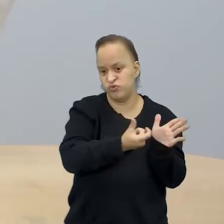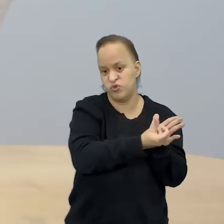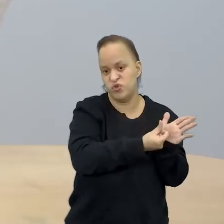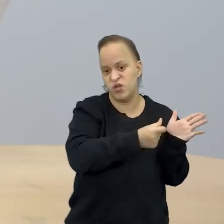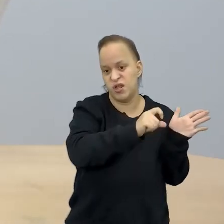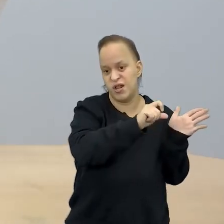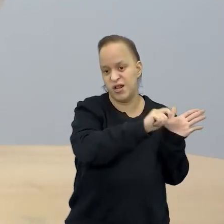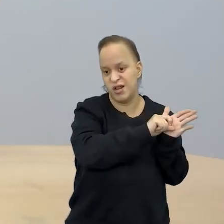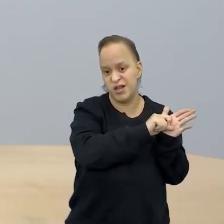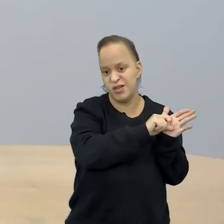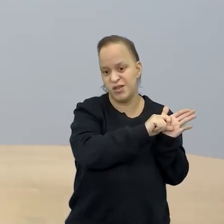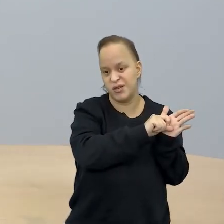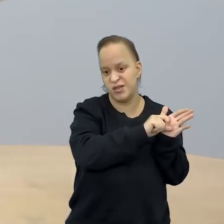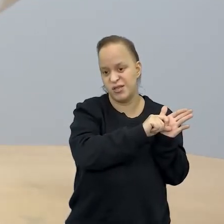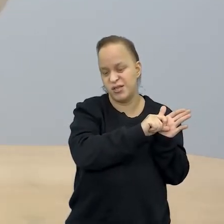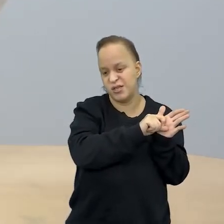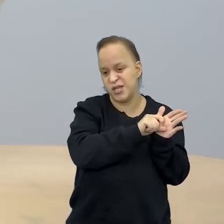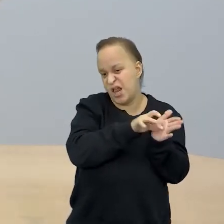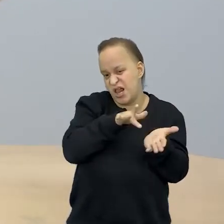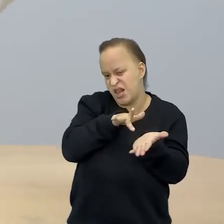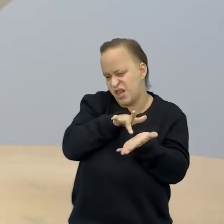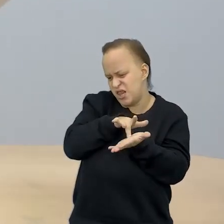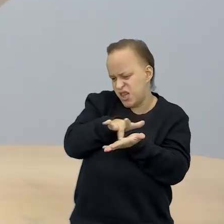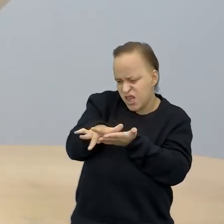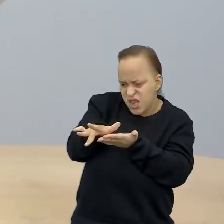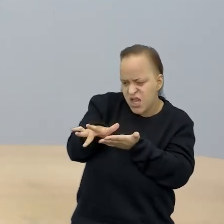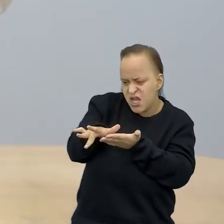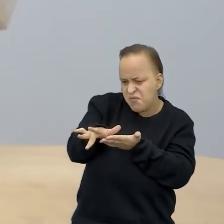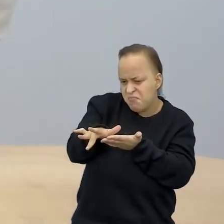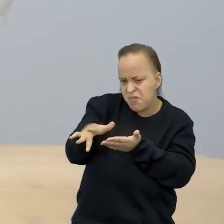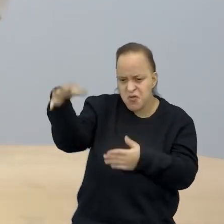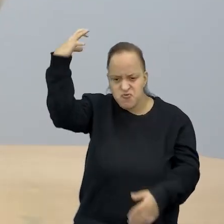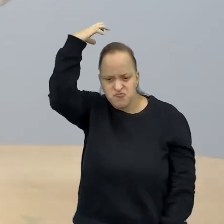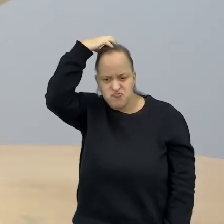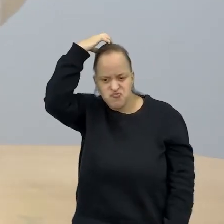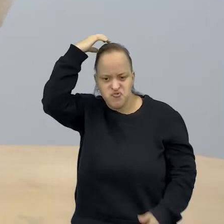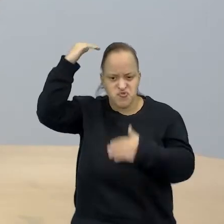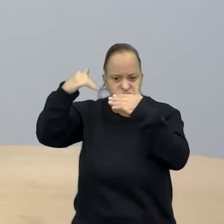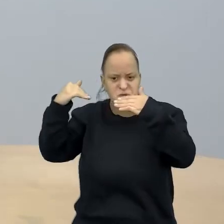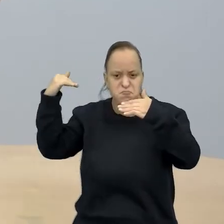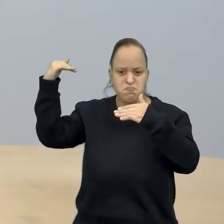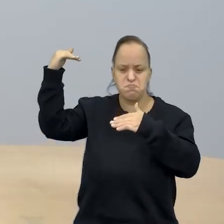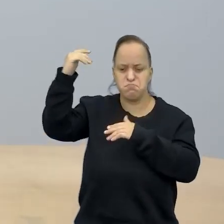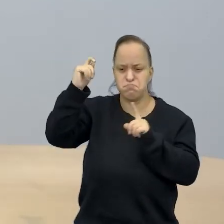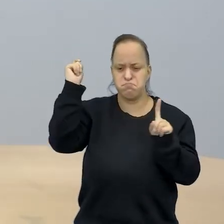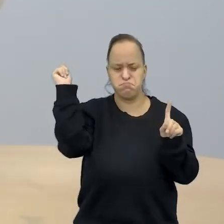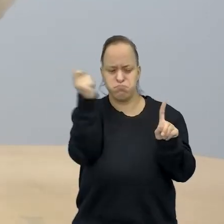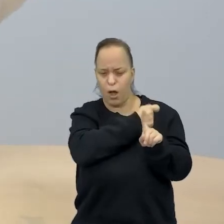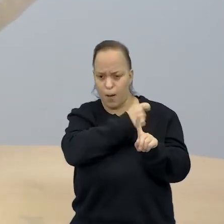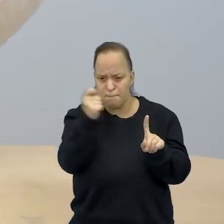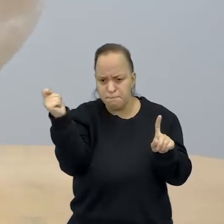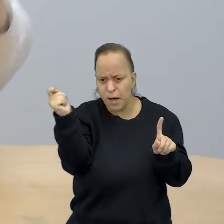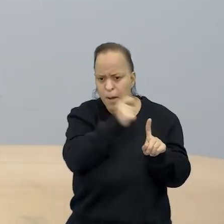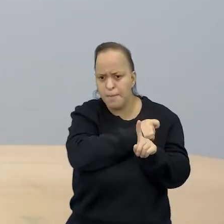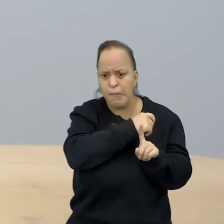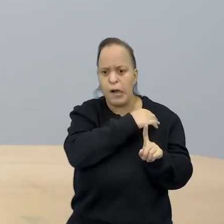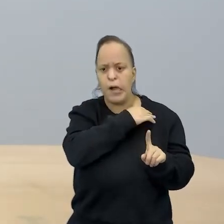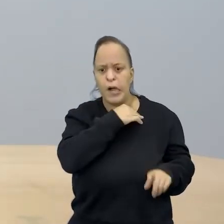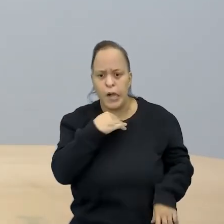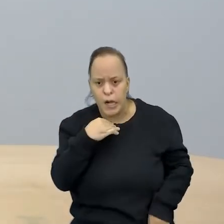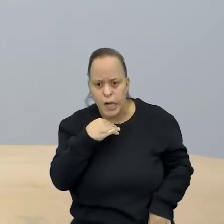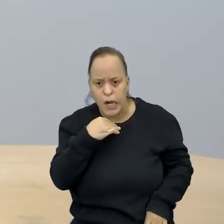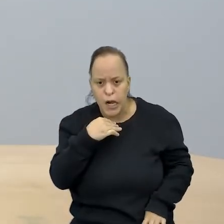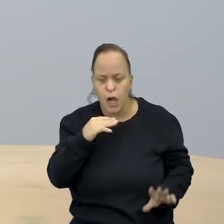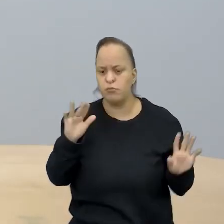se torna mais o inimigo daquele rei soberano e que vai ser supliciado, vai ser torturado, vai ser morto.